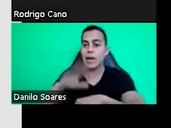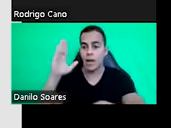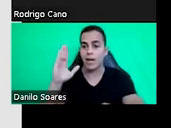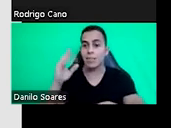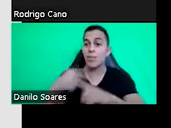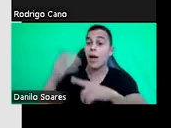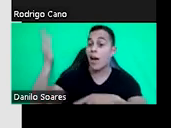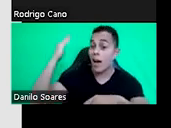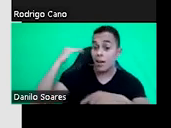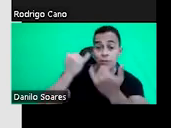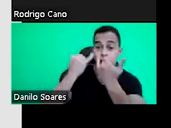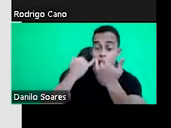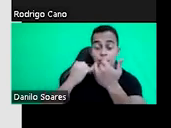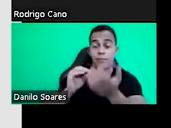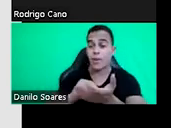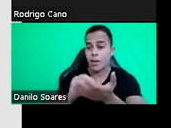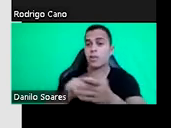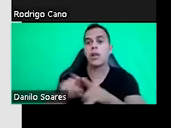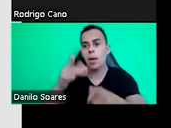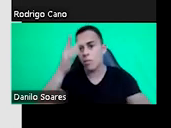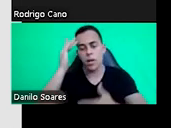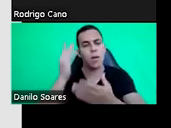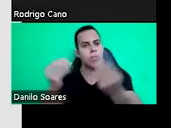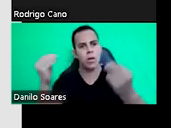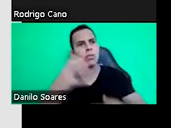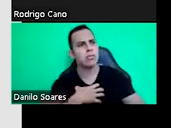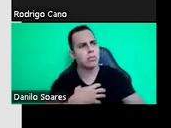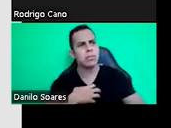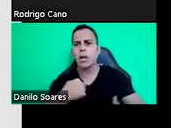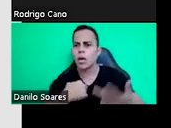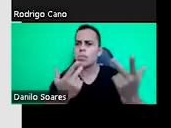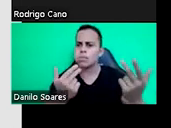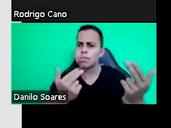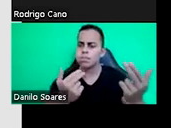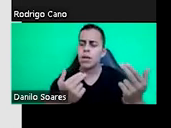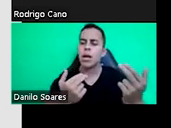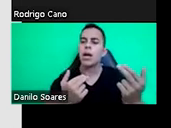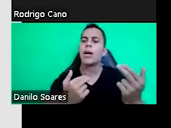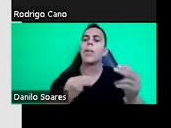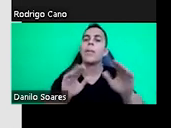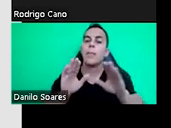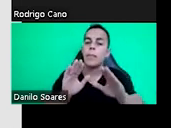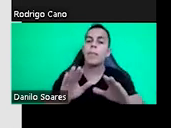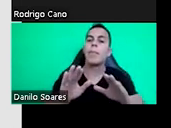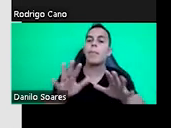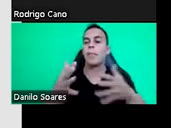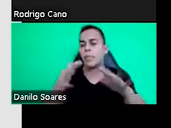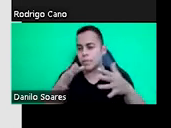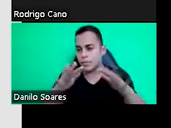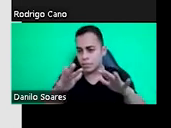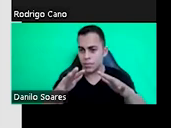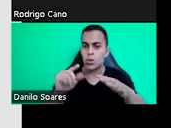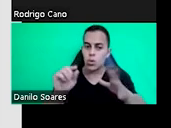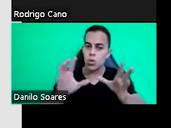e tem mais pessoas se identificando como portadoras de TDAH. Então, levando em consideração uma prevalência média aqui em todos os